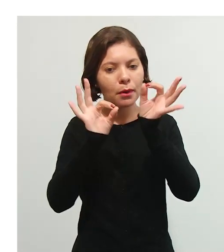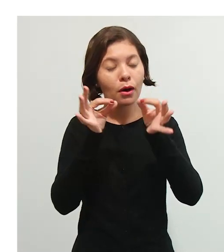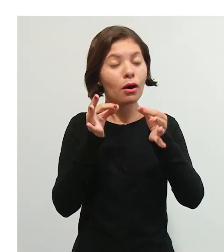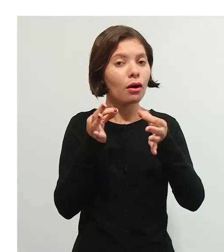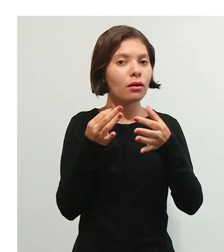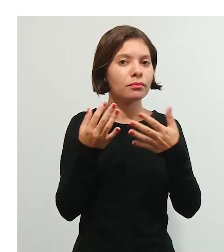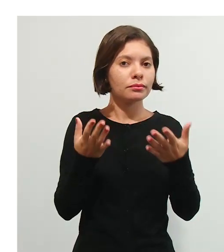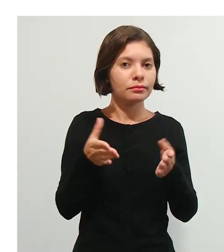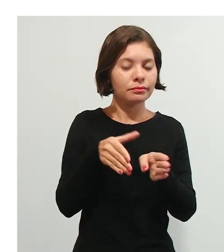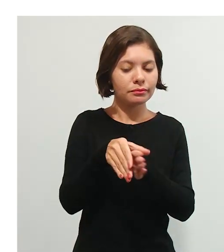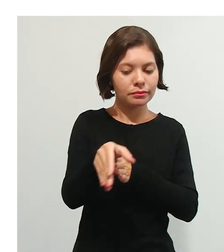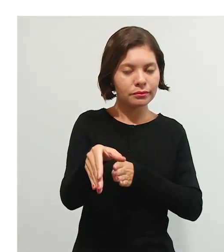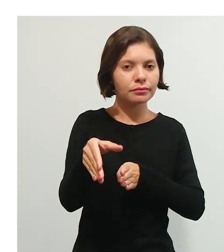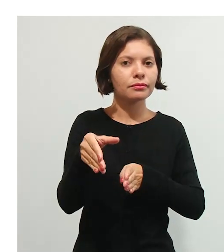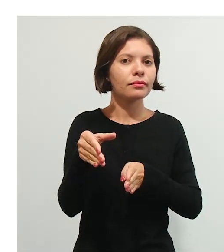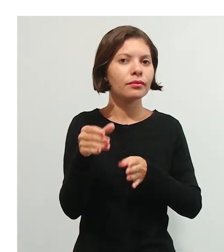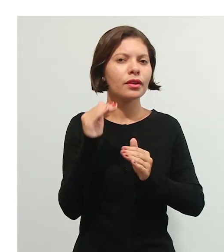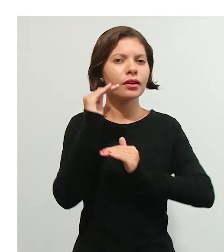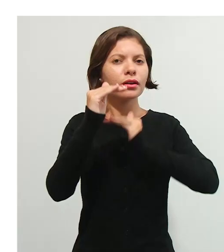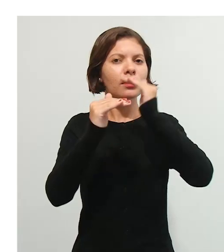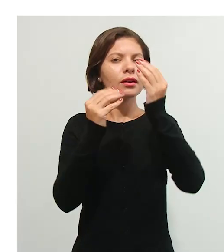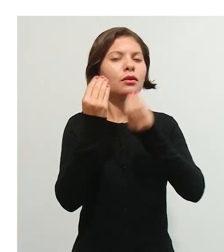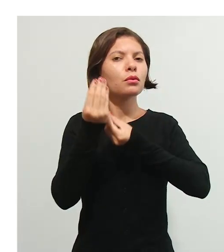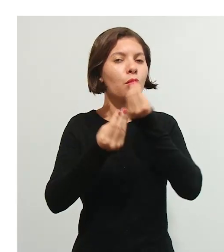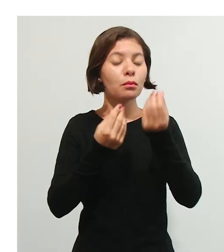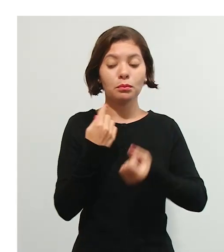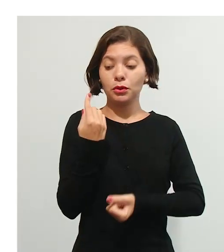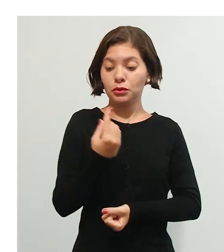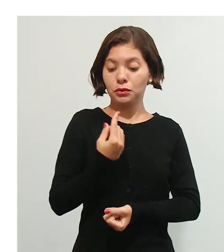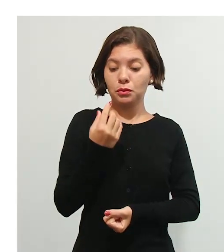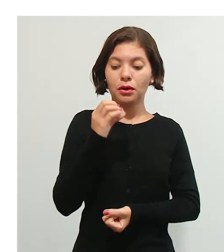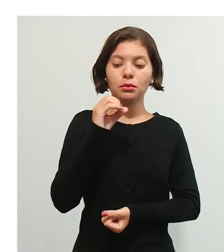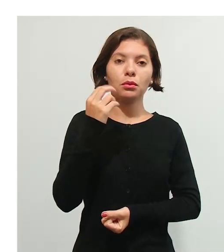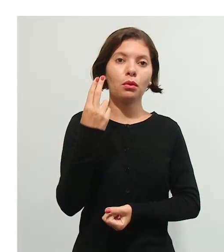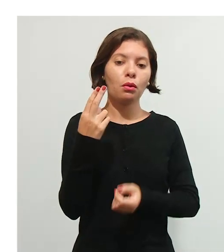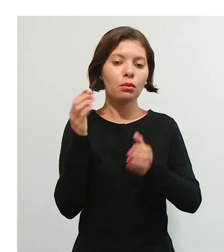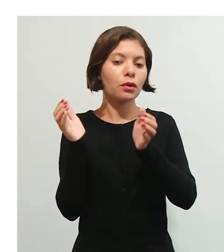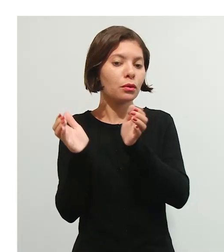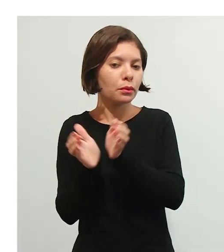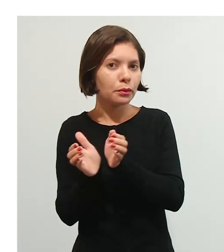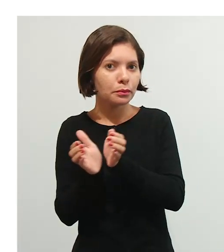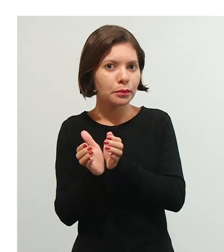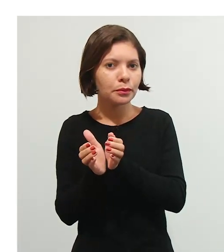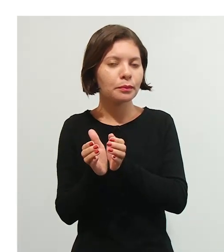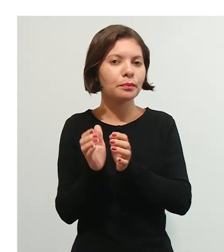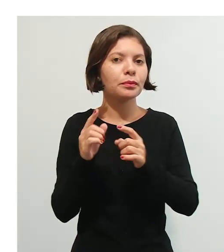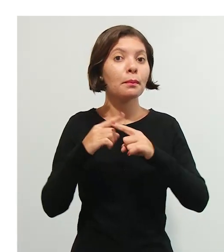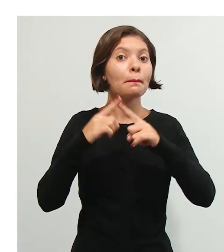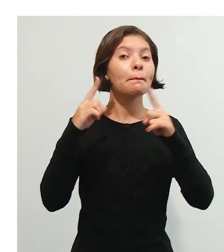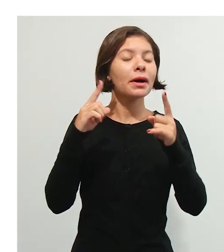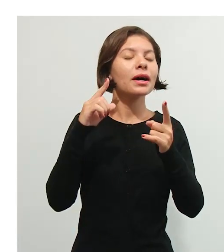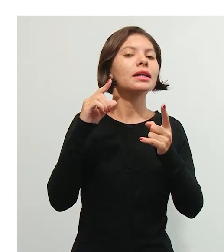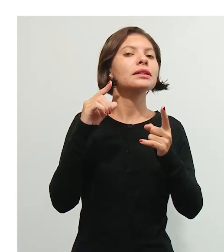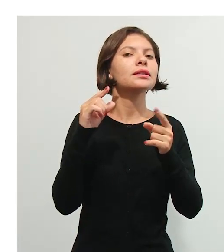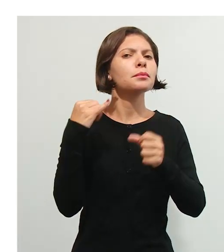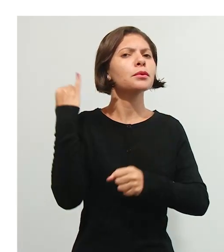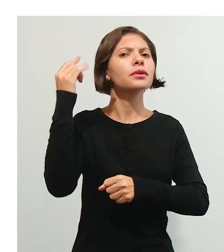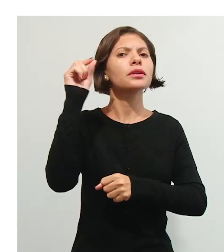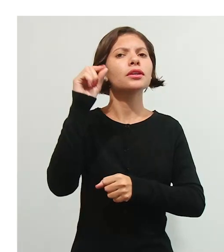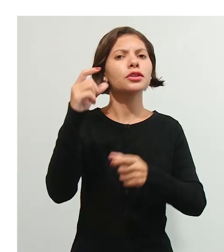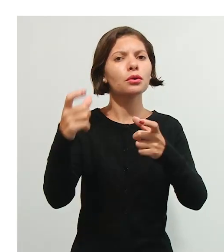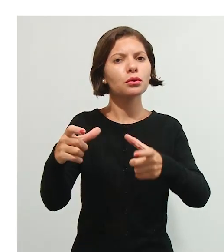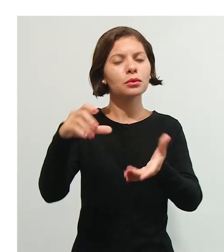sugestão de Que este seja desenvolvido individual ou em grupo e se possível no Polo